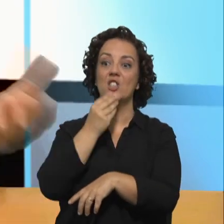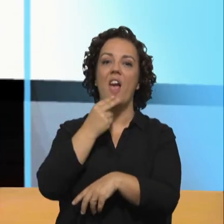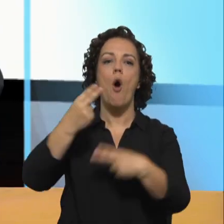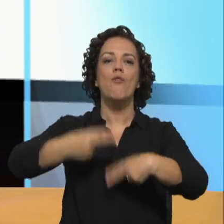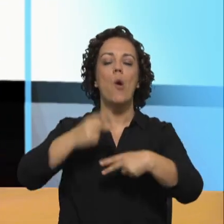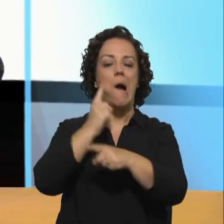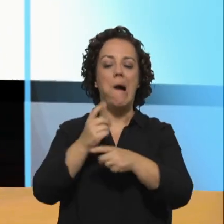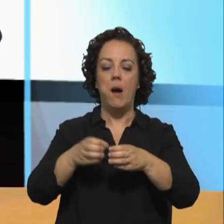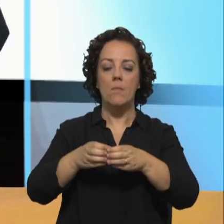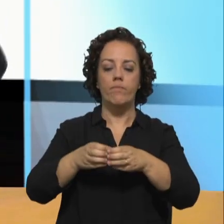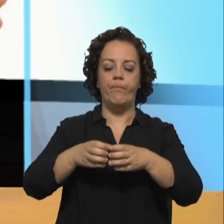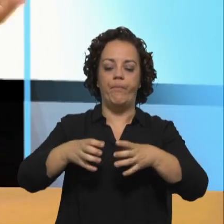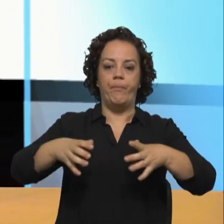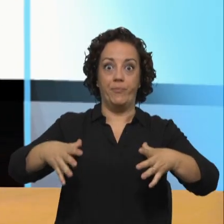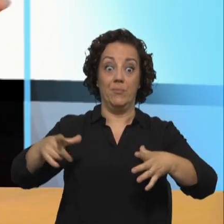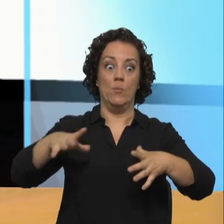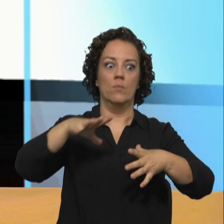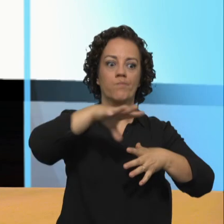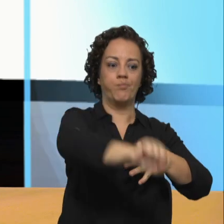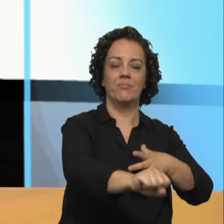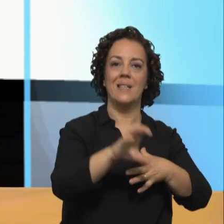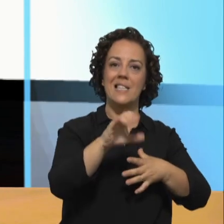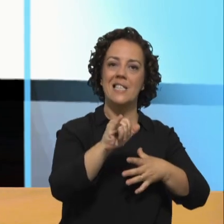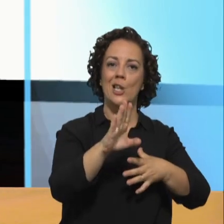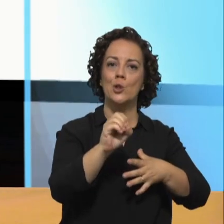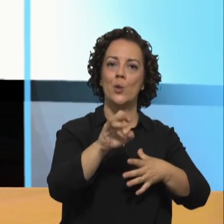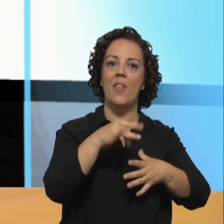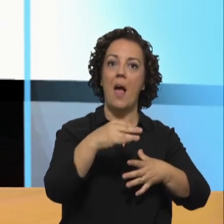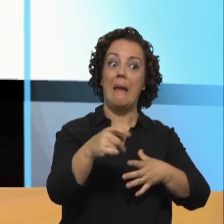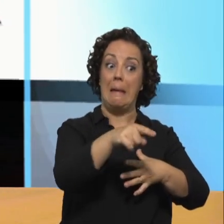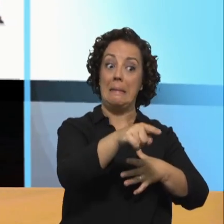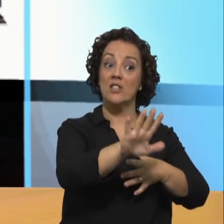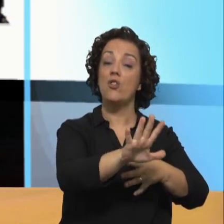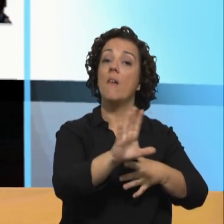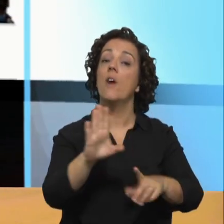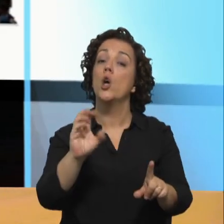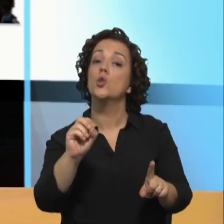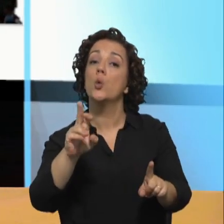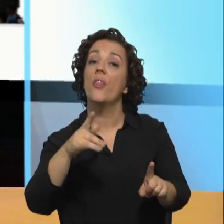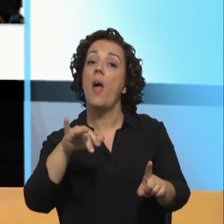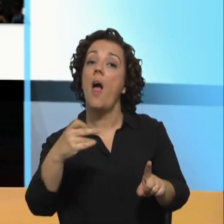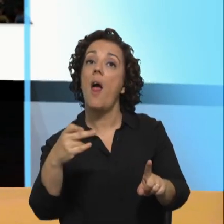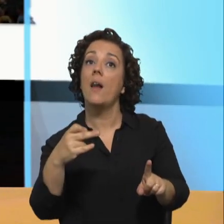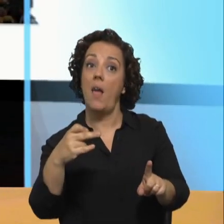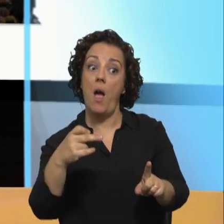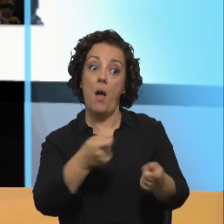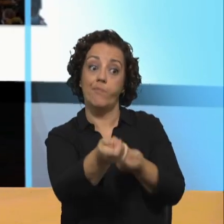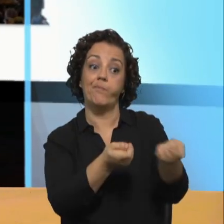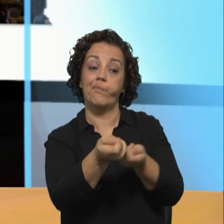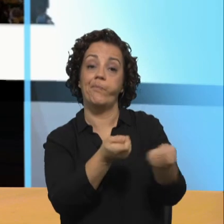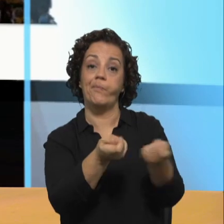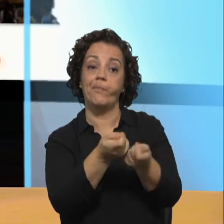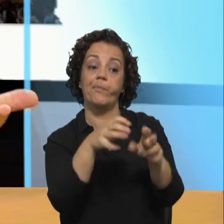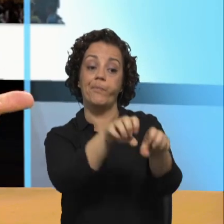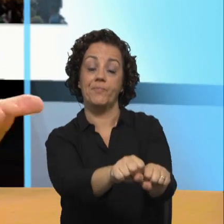fronteiras, ocupando a tal Cisjordânia, que era gerida pela Jordânia, que veio a renunciar